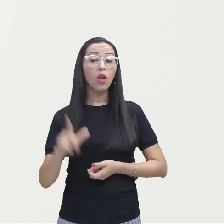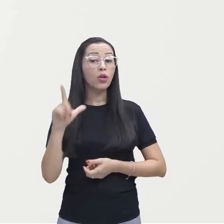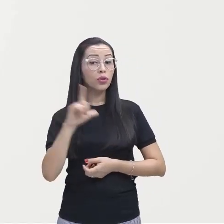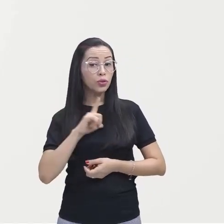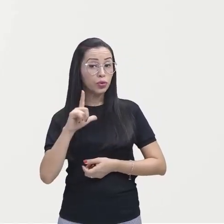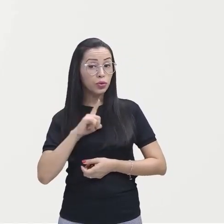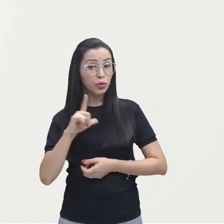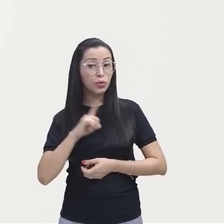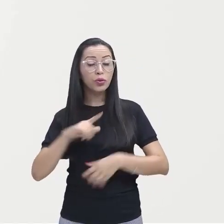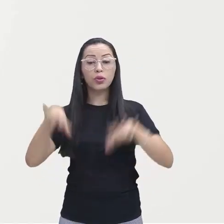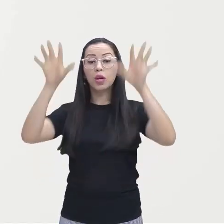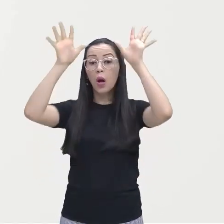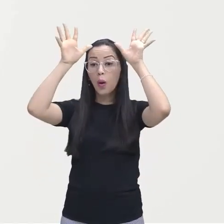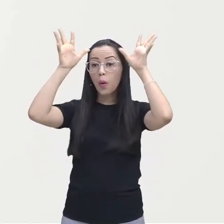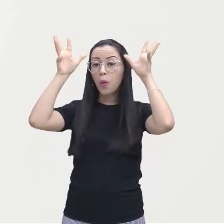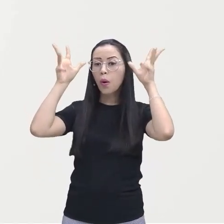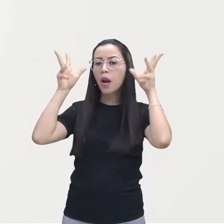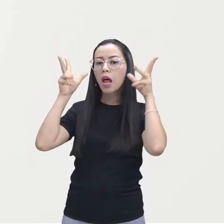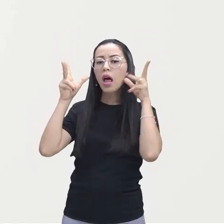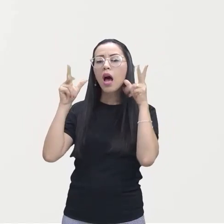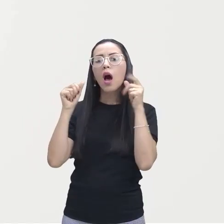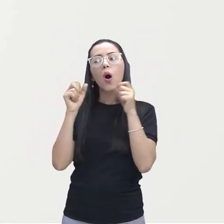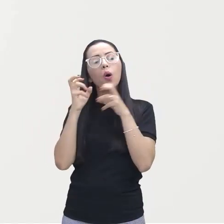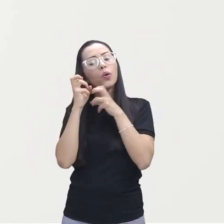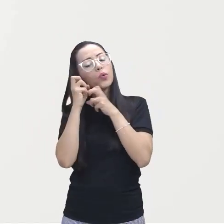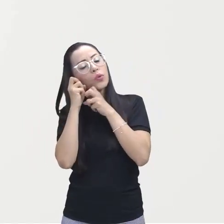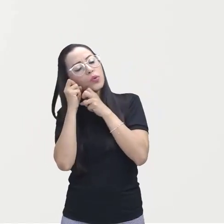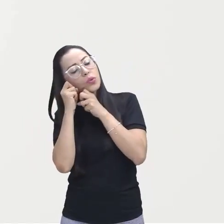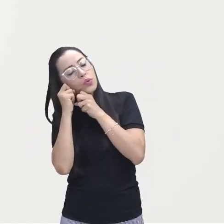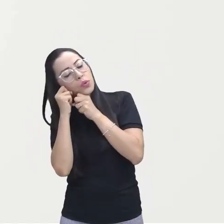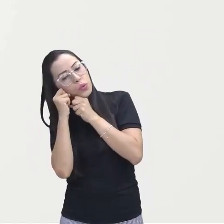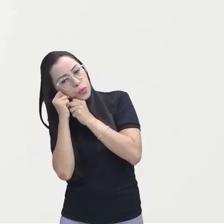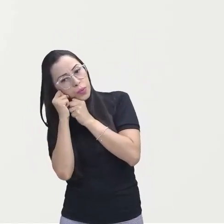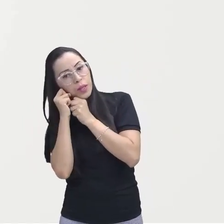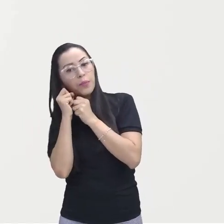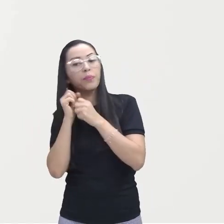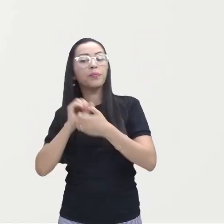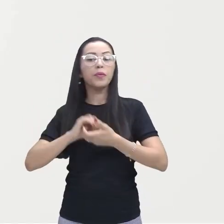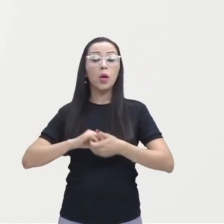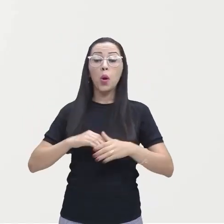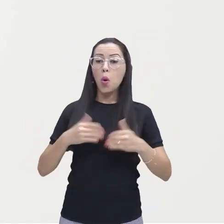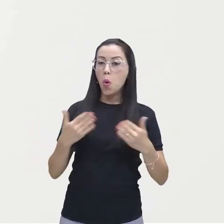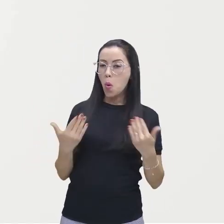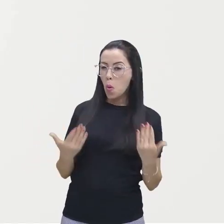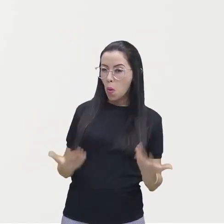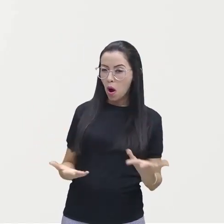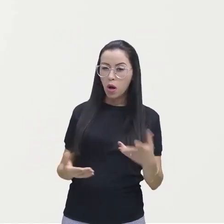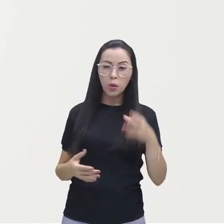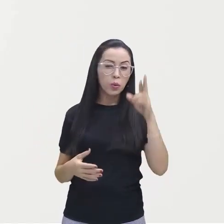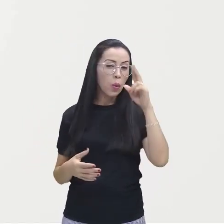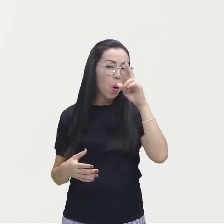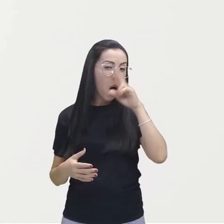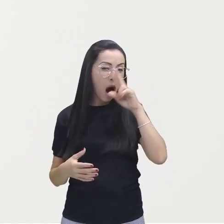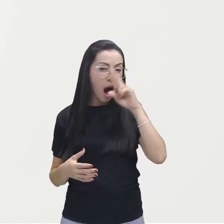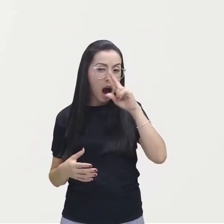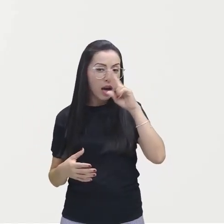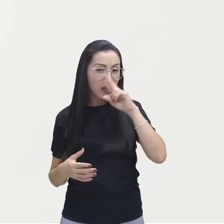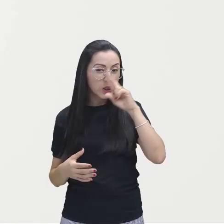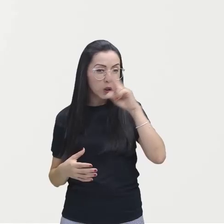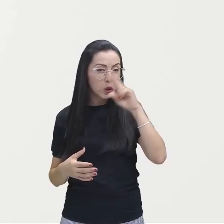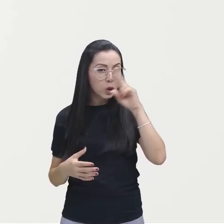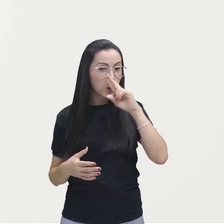estava um leão a dormir a cesta, quando um